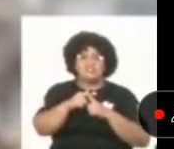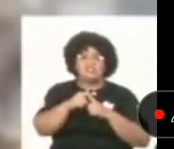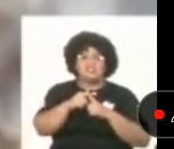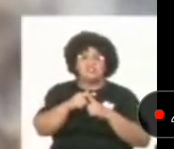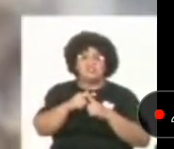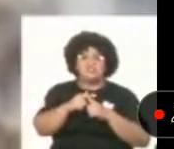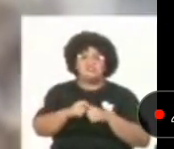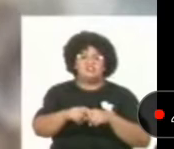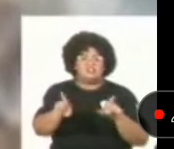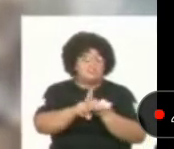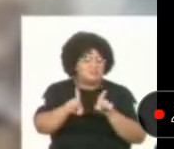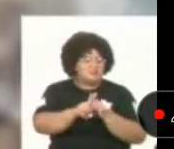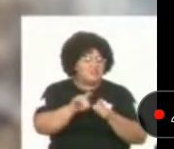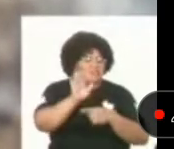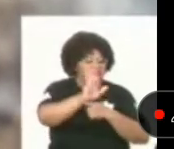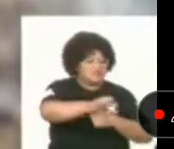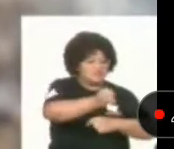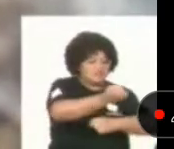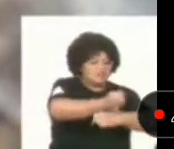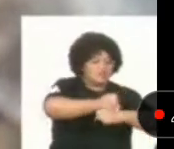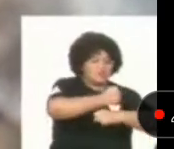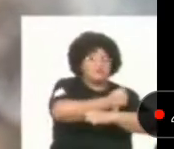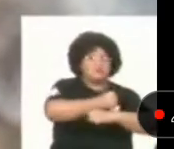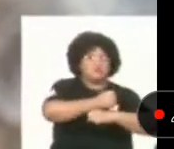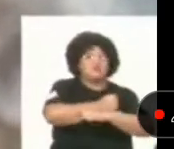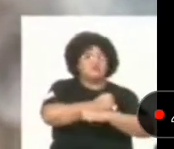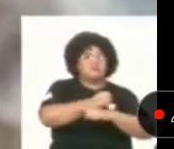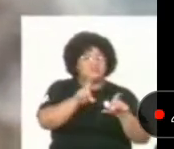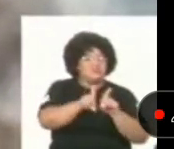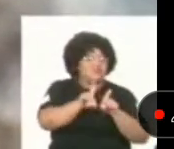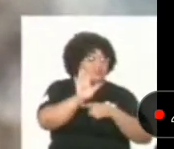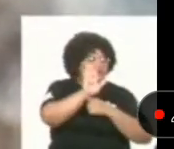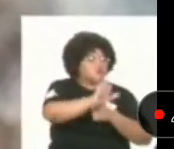cantineira. Servi o gabinete dos pastores.